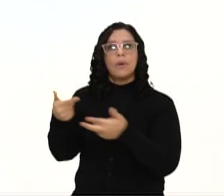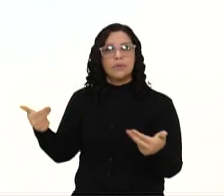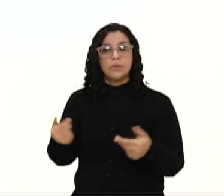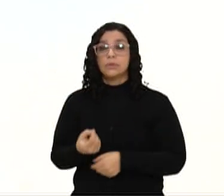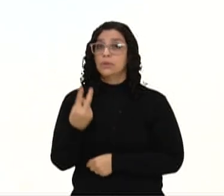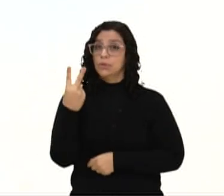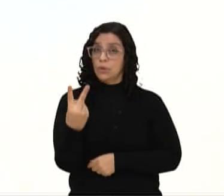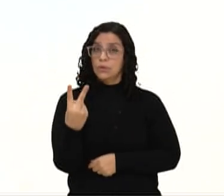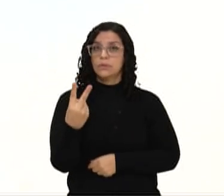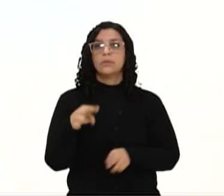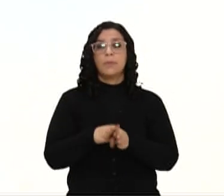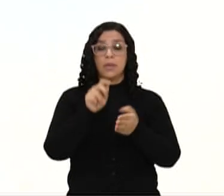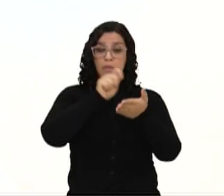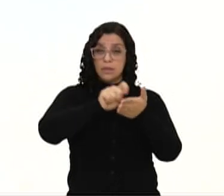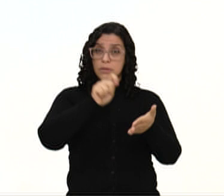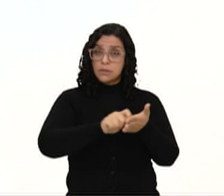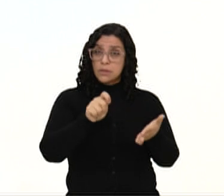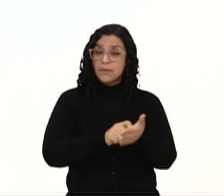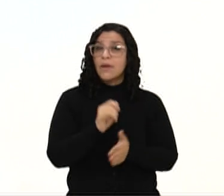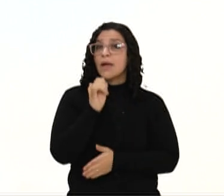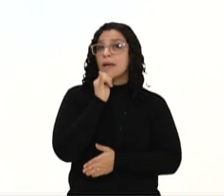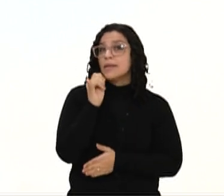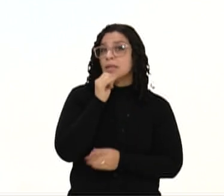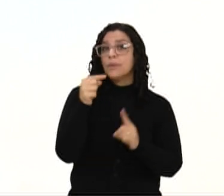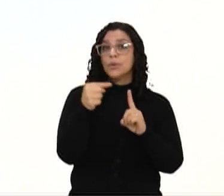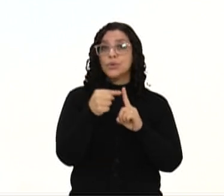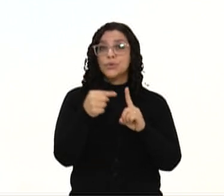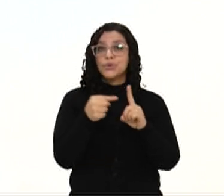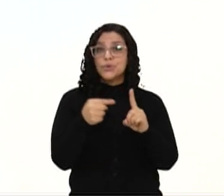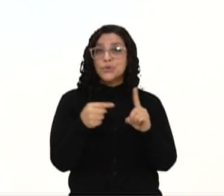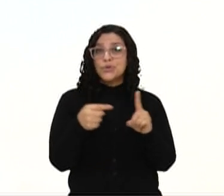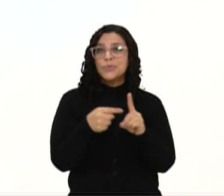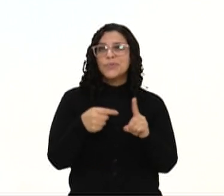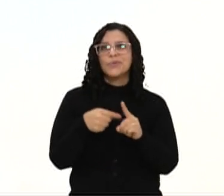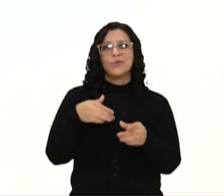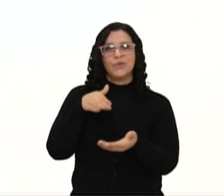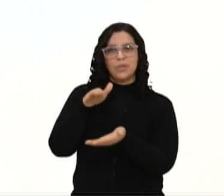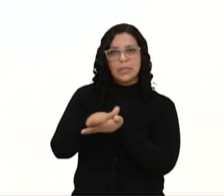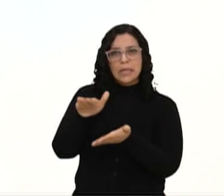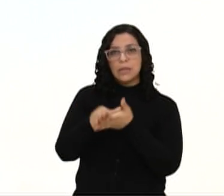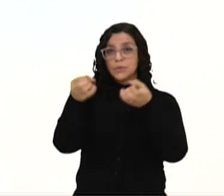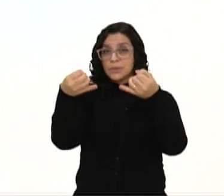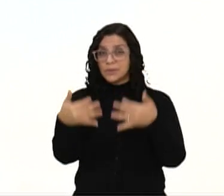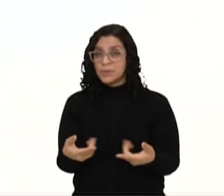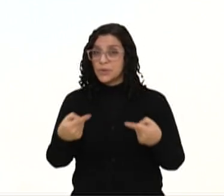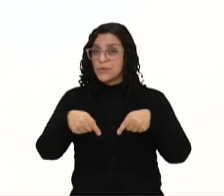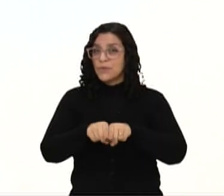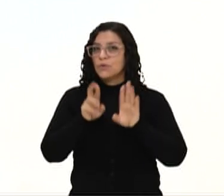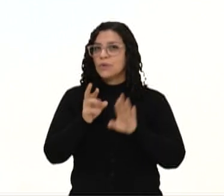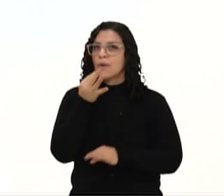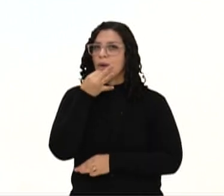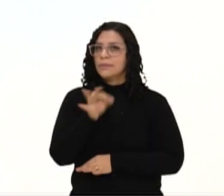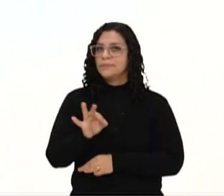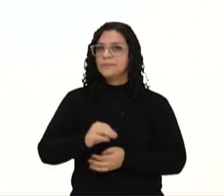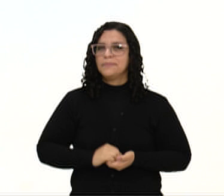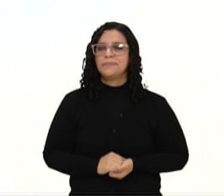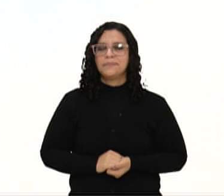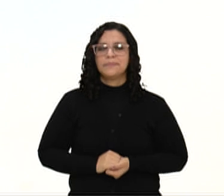número 2, escreva exemplos de tipos de consumo e explique. Já voltamos com a correção.